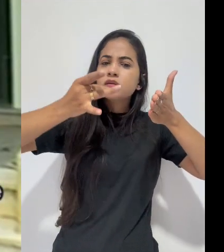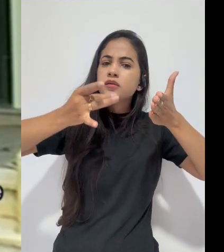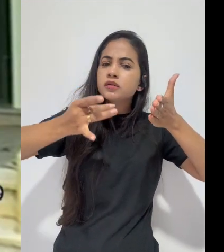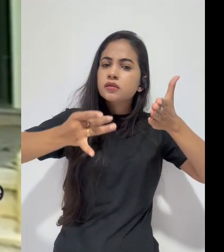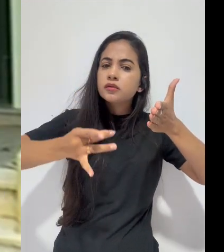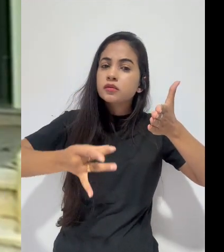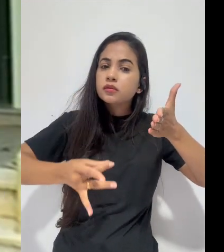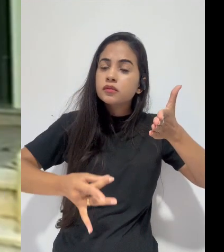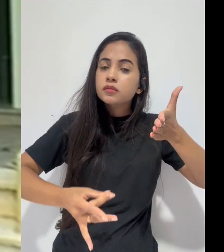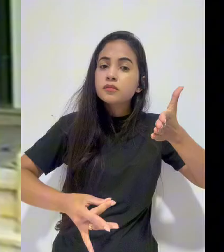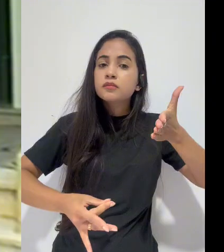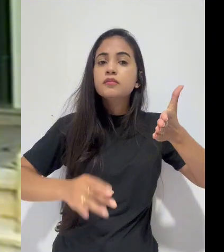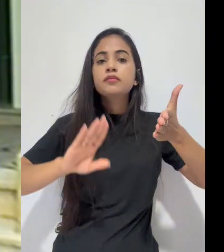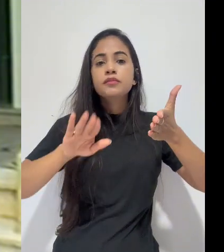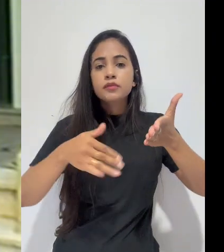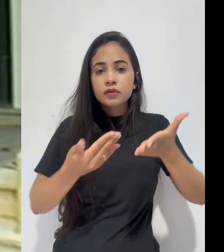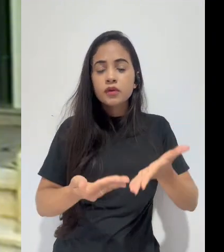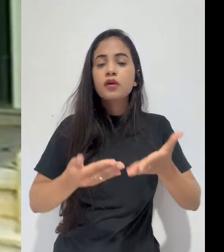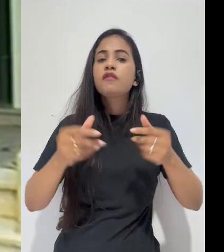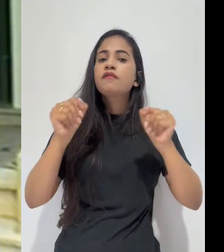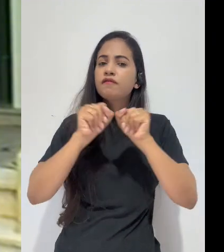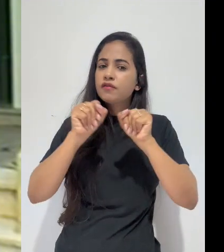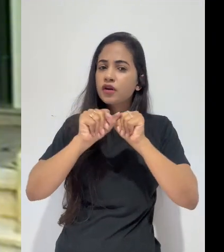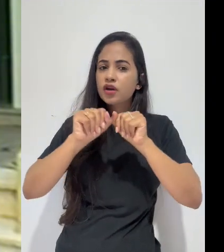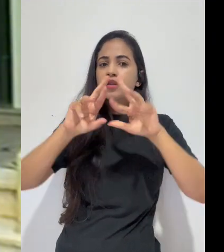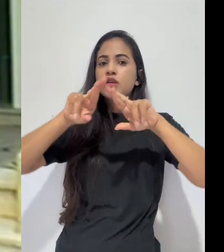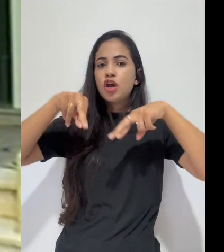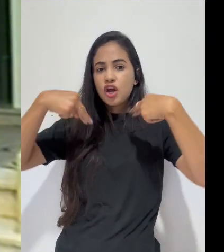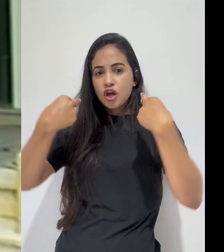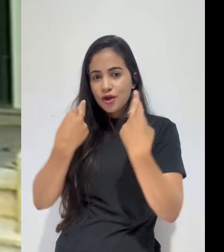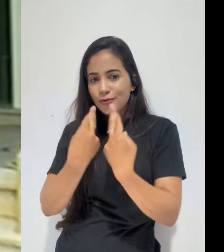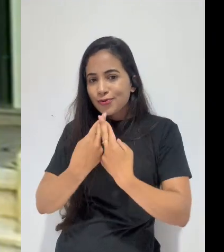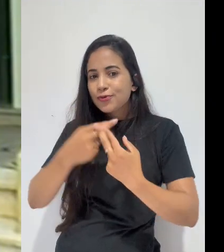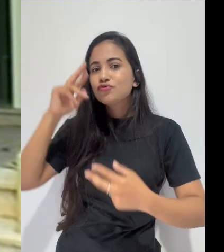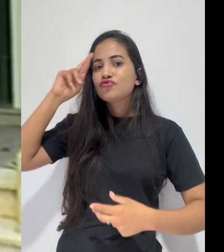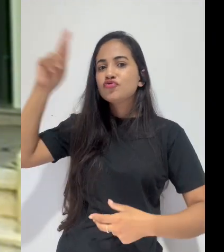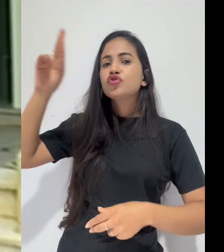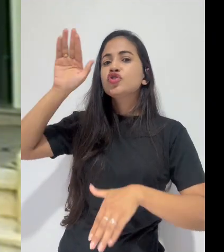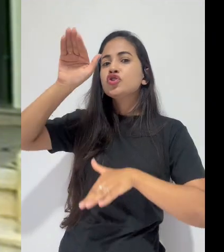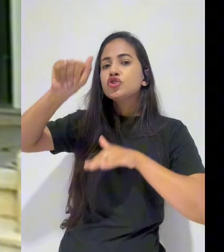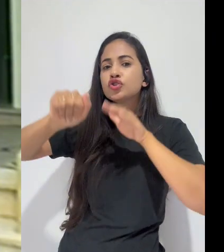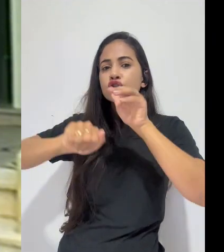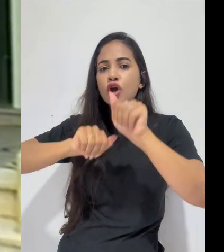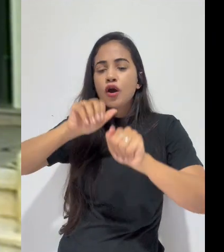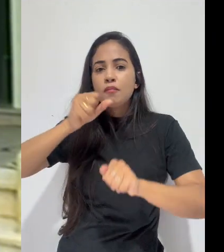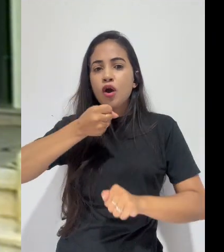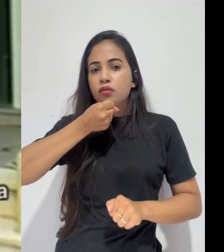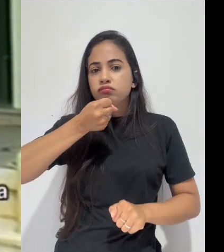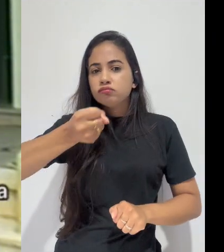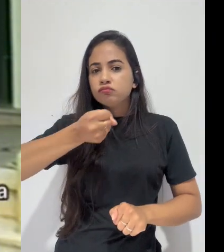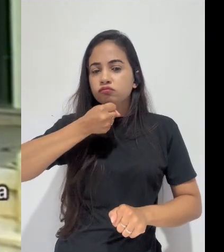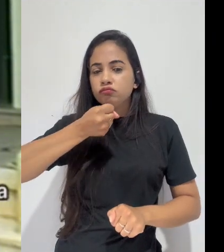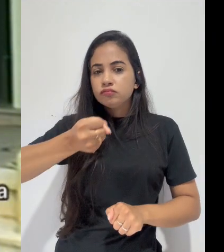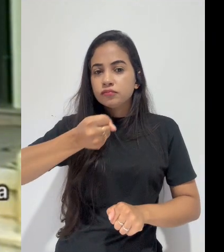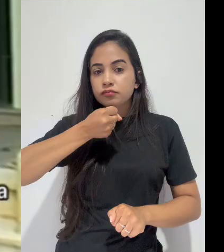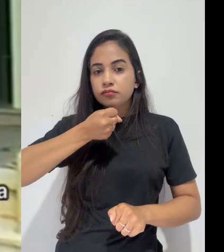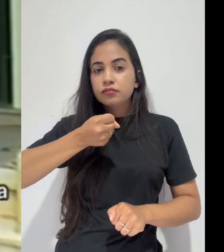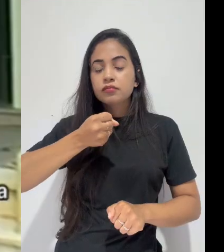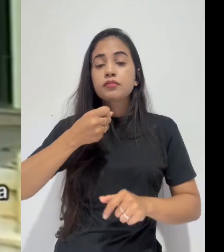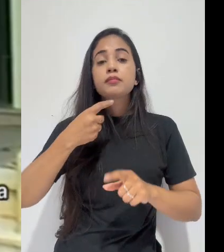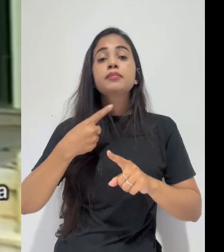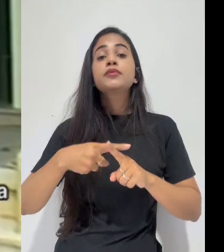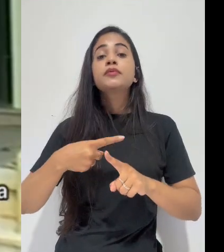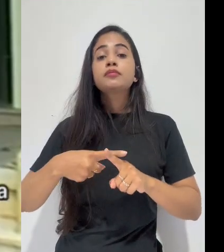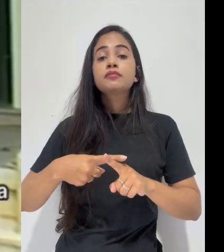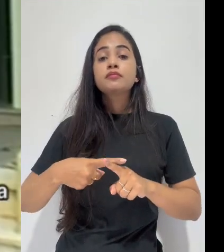com o Vicente. Isso nos forçou a fazer uma reunião de diretoria, convocar toda a nossa assessoria jurídica, para que a gente pudesse,